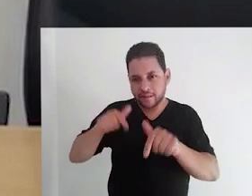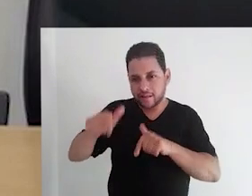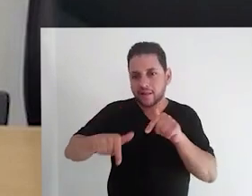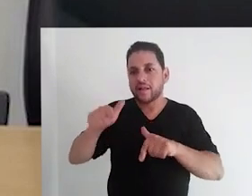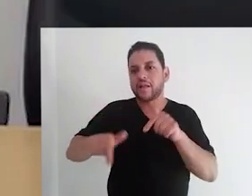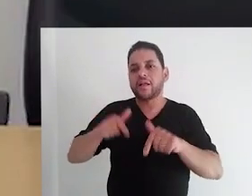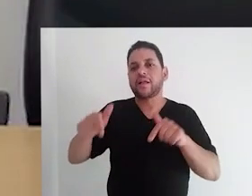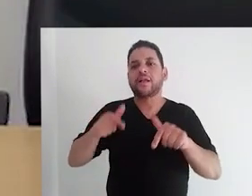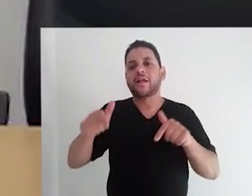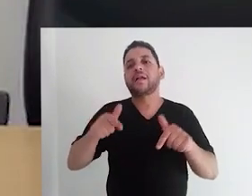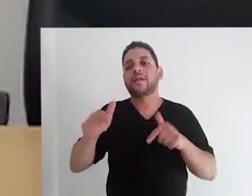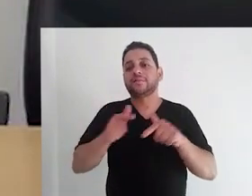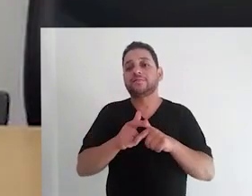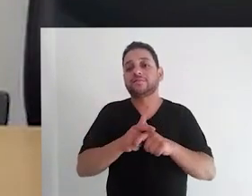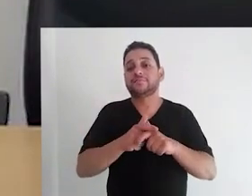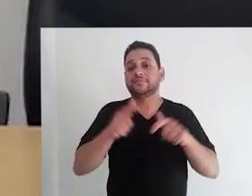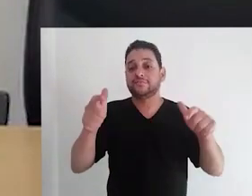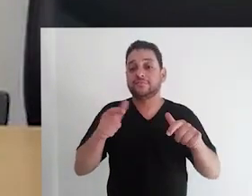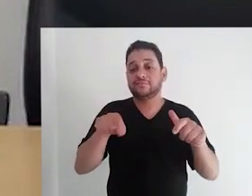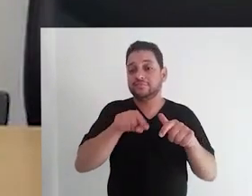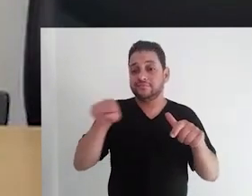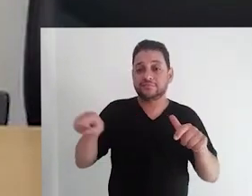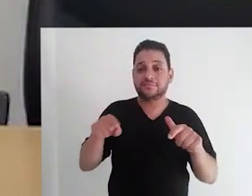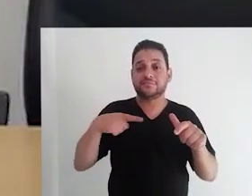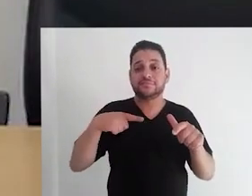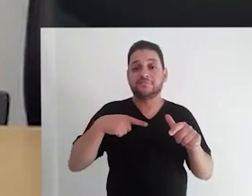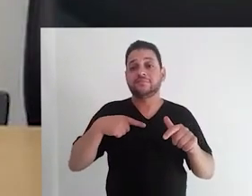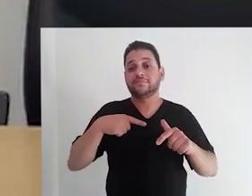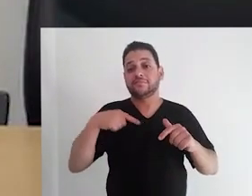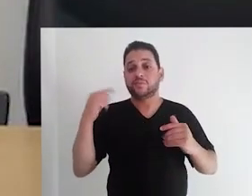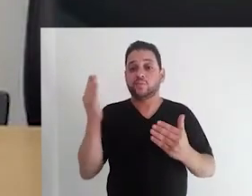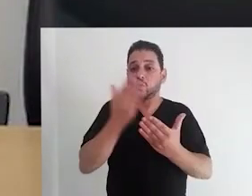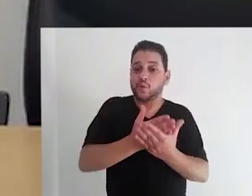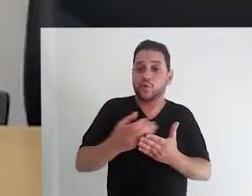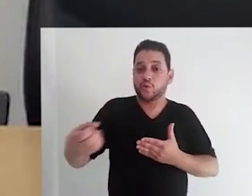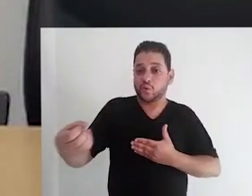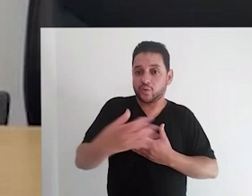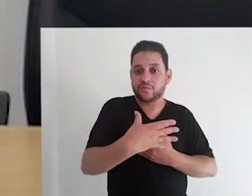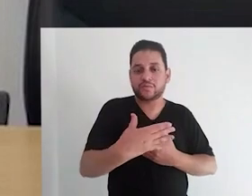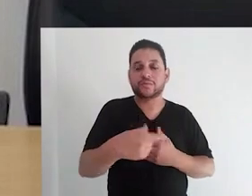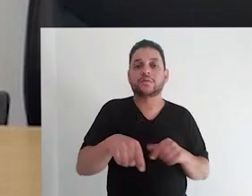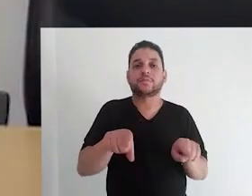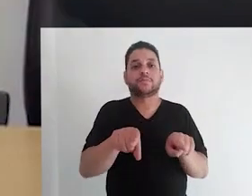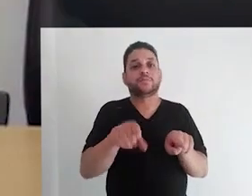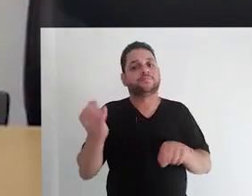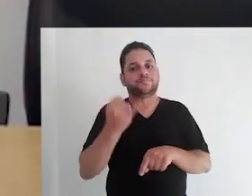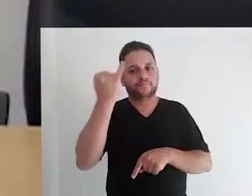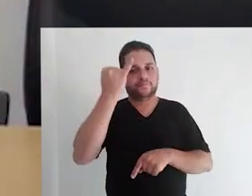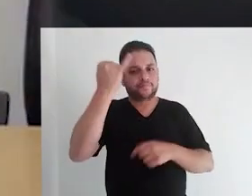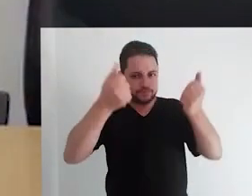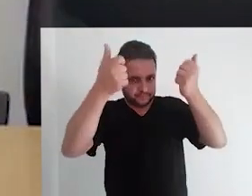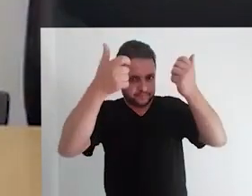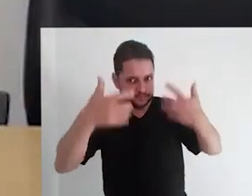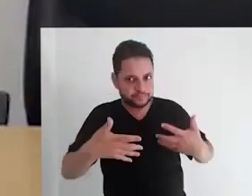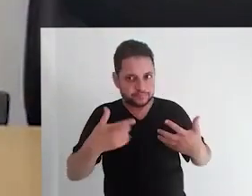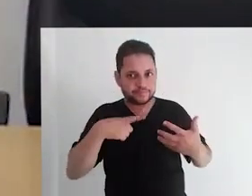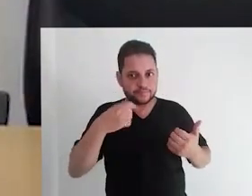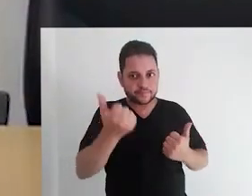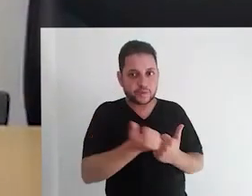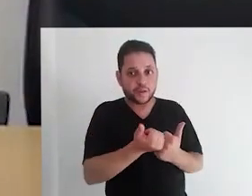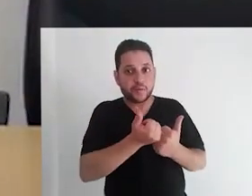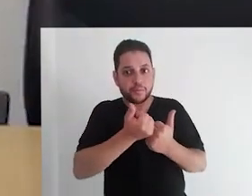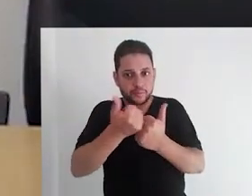produtividade, e atuam, como dito, em processos novos. É bom salientar que, tanto na fase de apoio quanto na